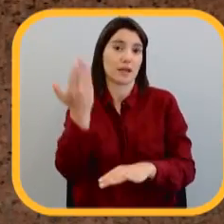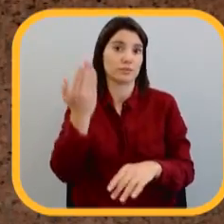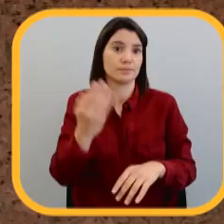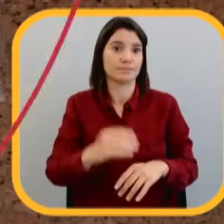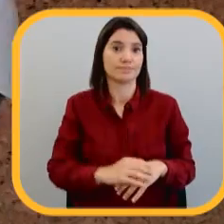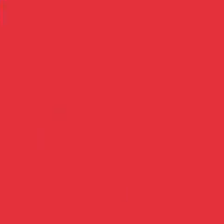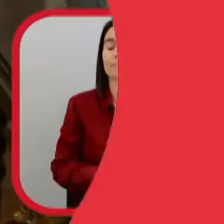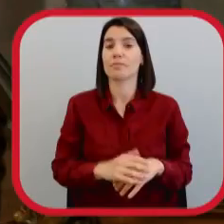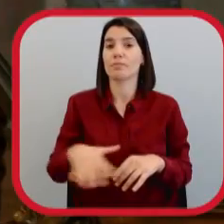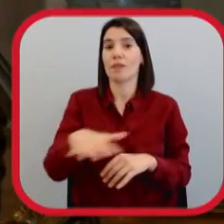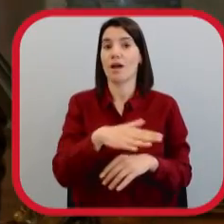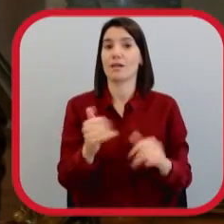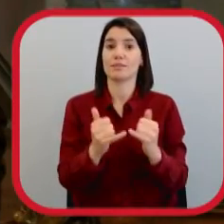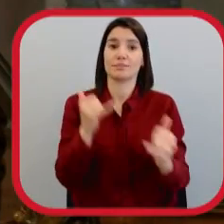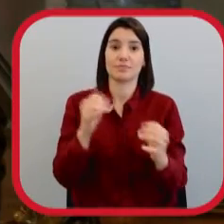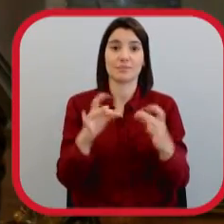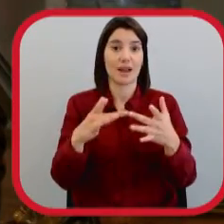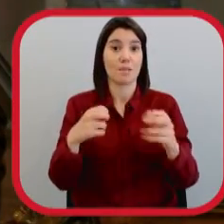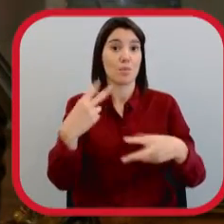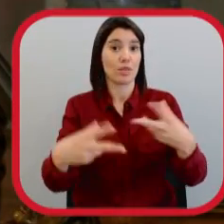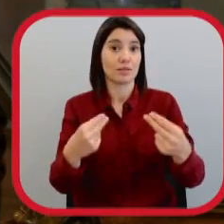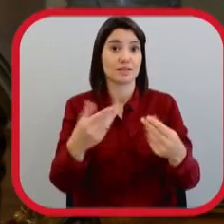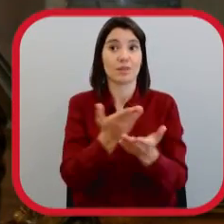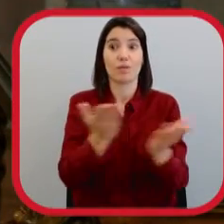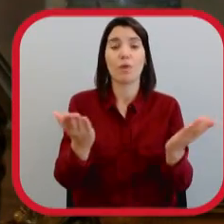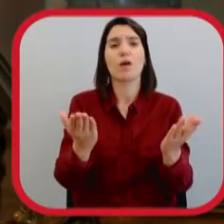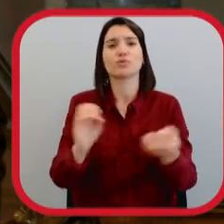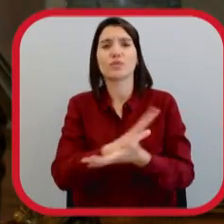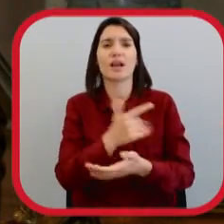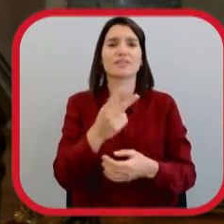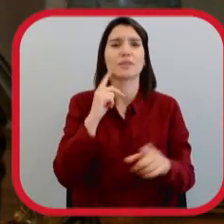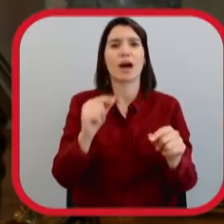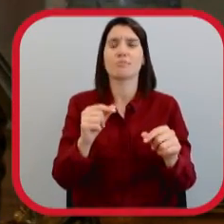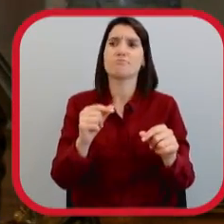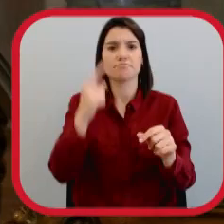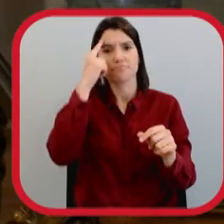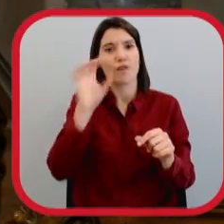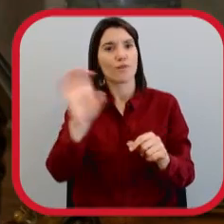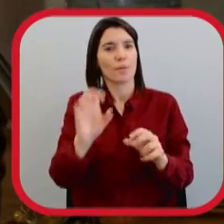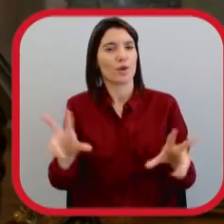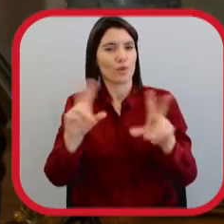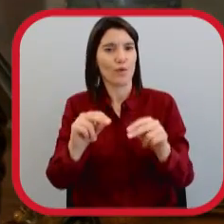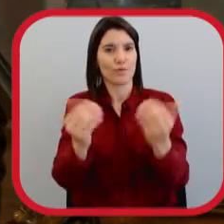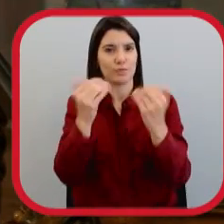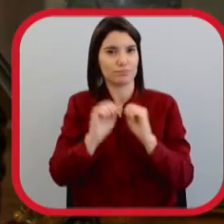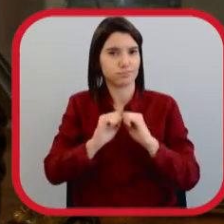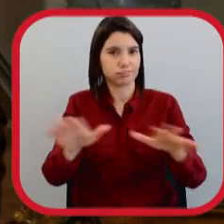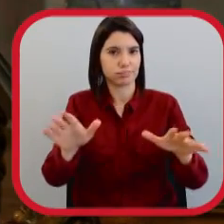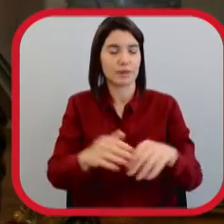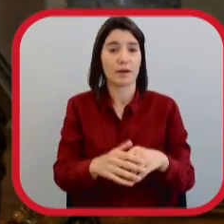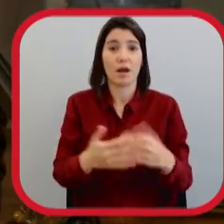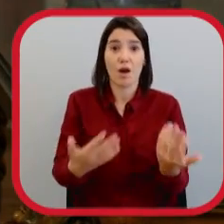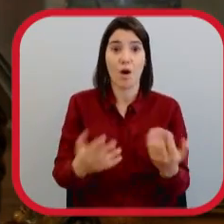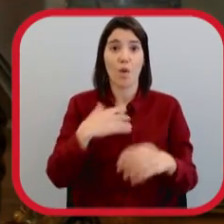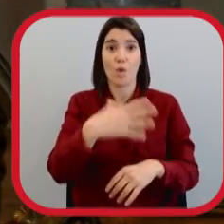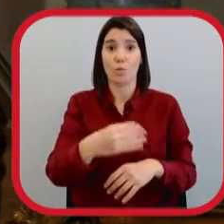pelos jovens. Com a modernização da esfera digital, os média tradicionais tiveram a oportunidade de criar novos canais de divulgação de